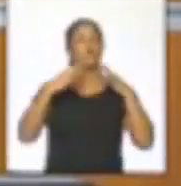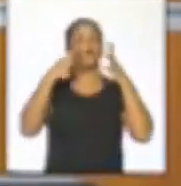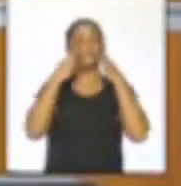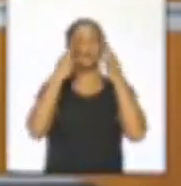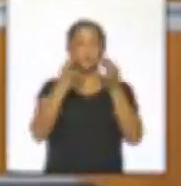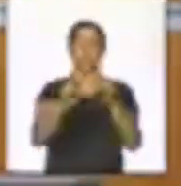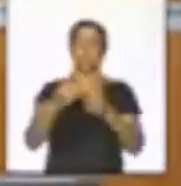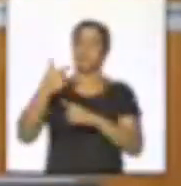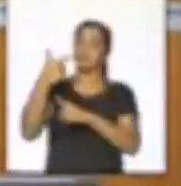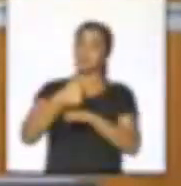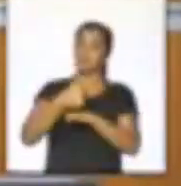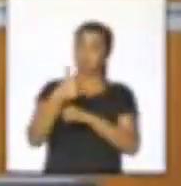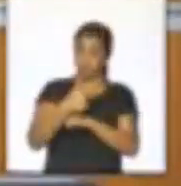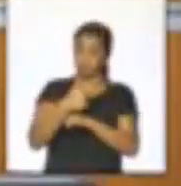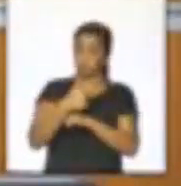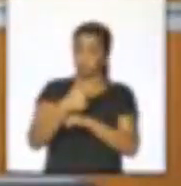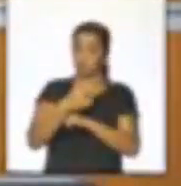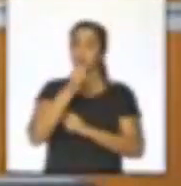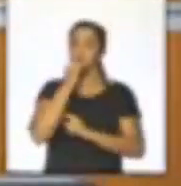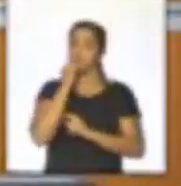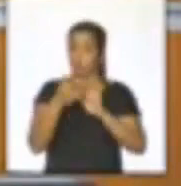atenção aí no segundo exemplo.